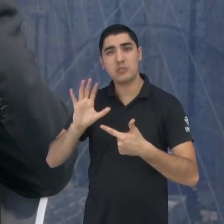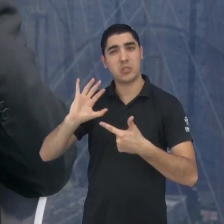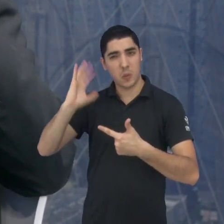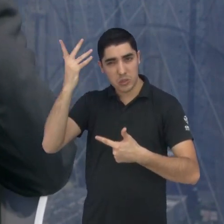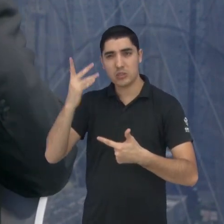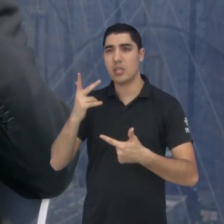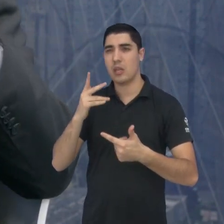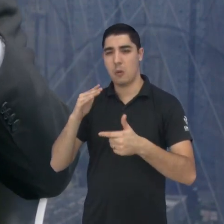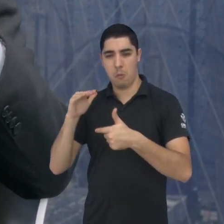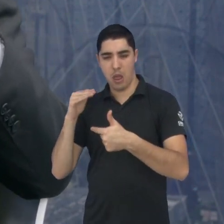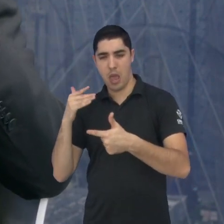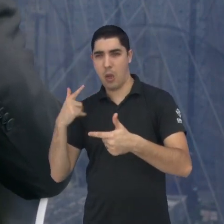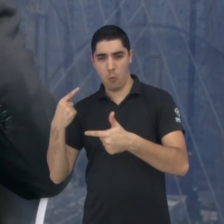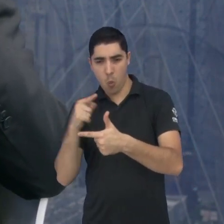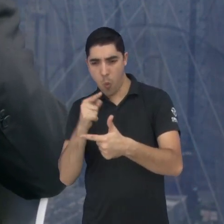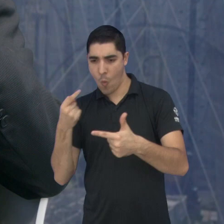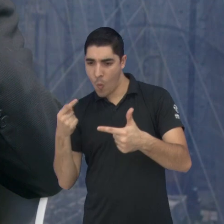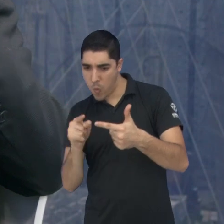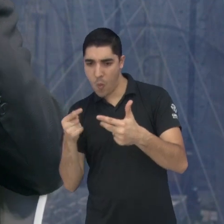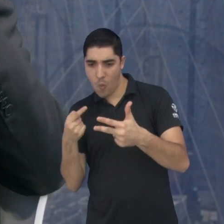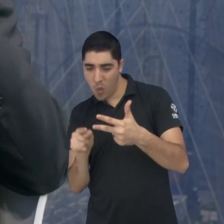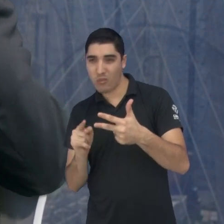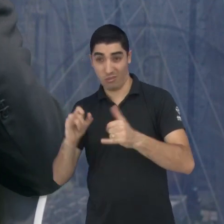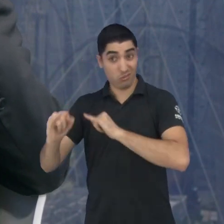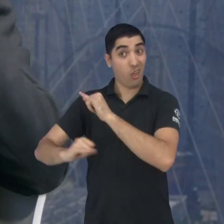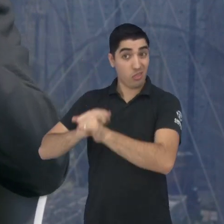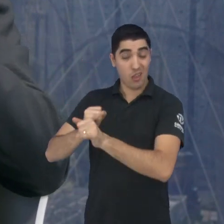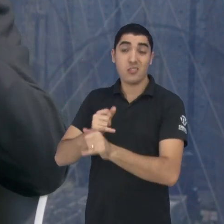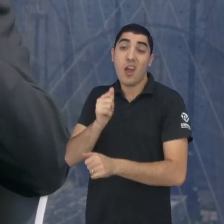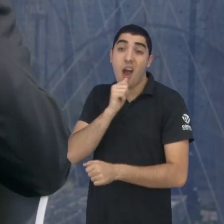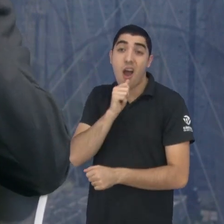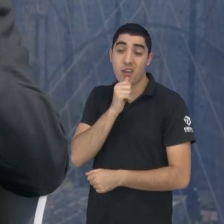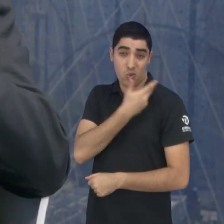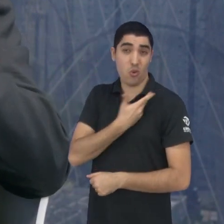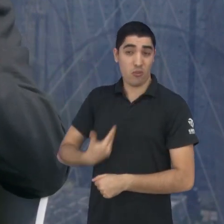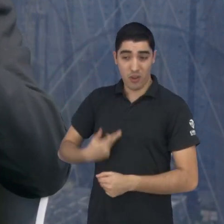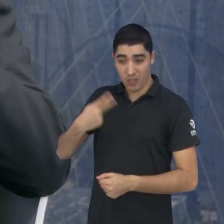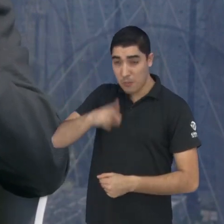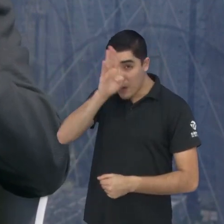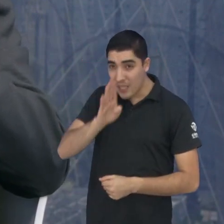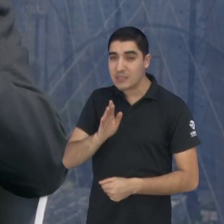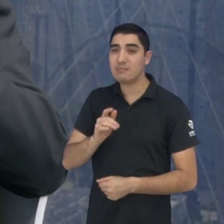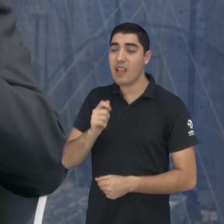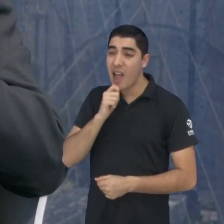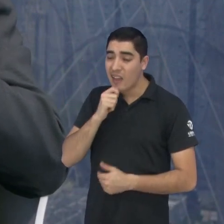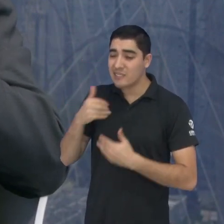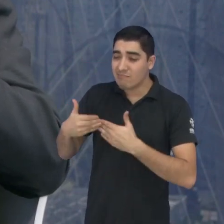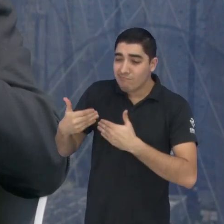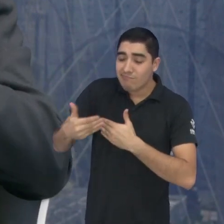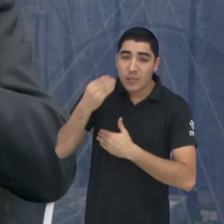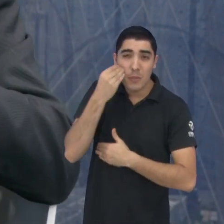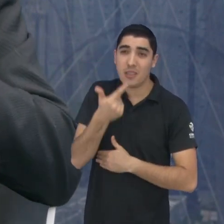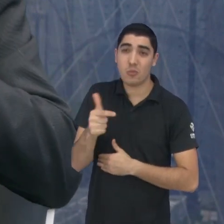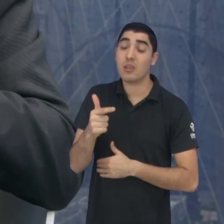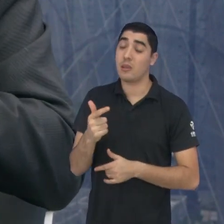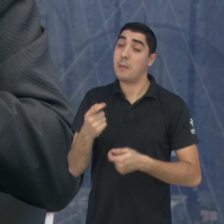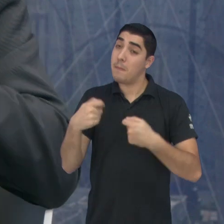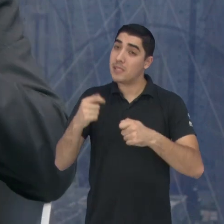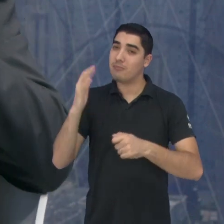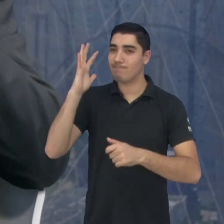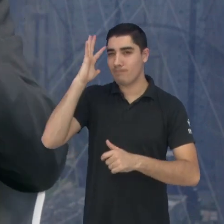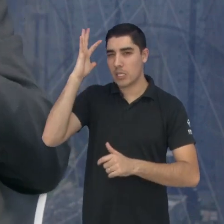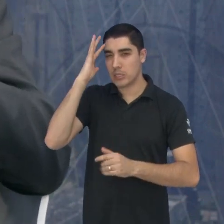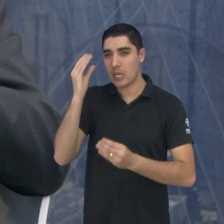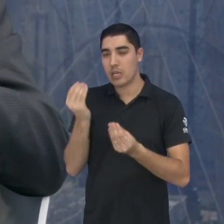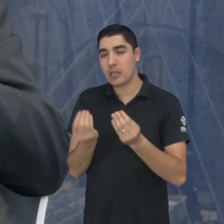que o Estado ainda engatinha muito nisso. Acredito que haja uma necessidade de uma política criminal mais séria,